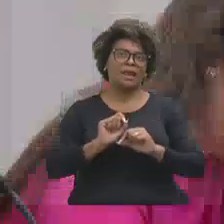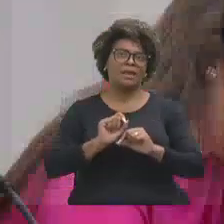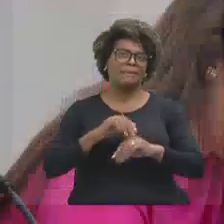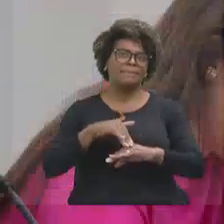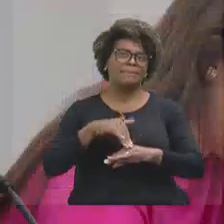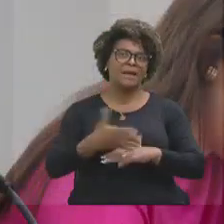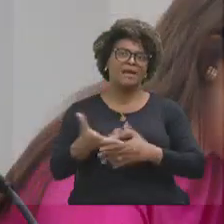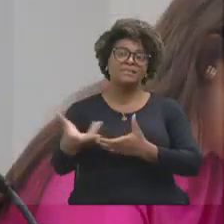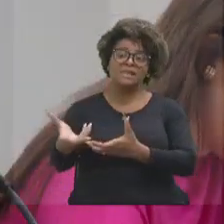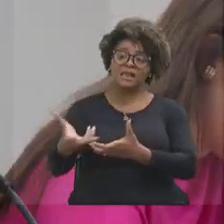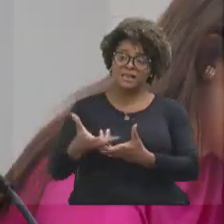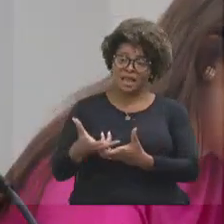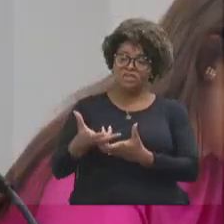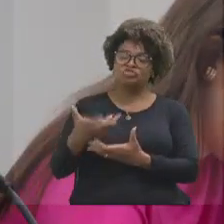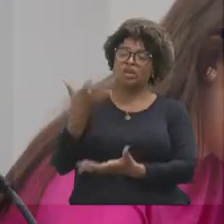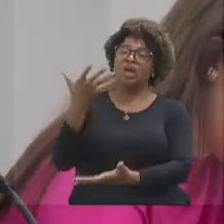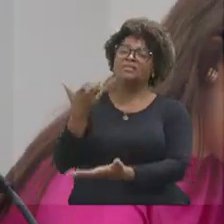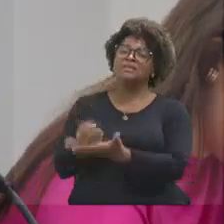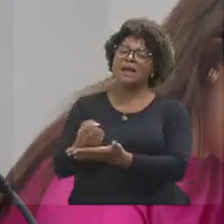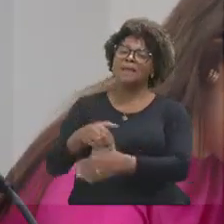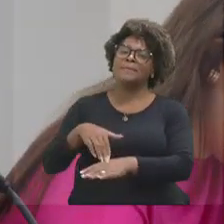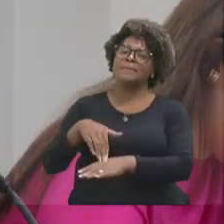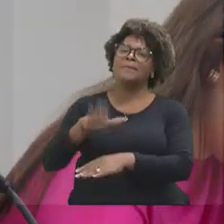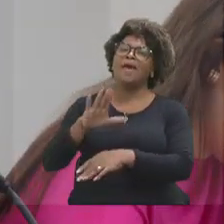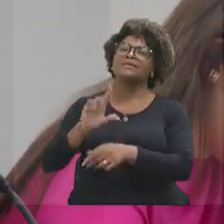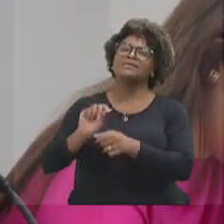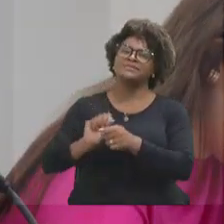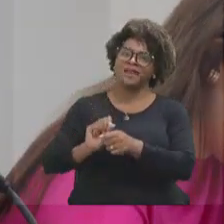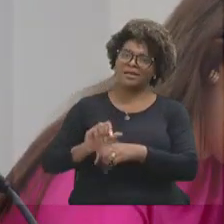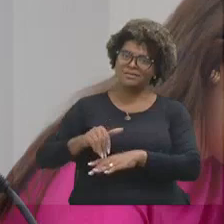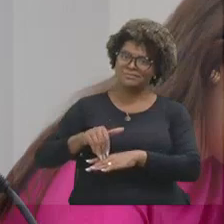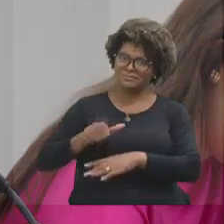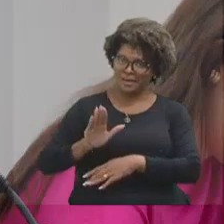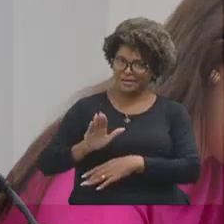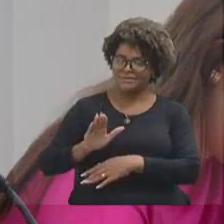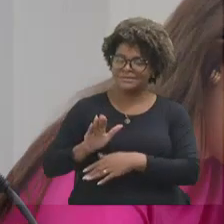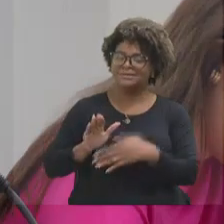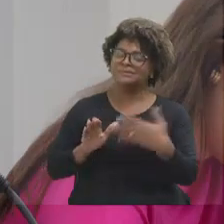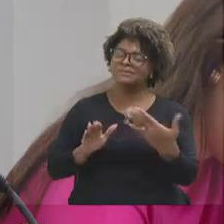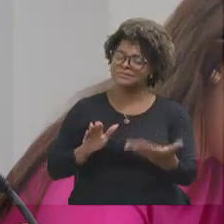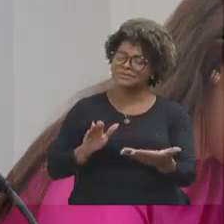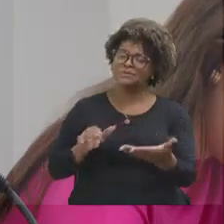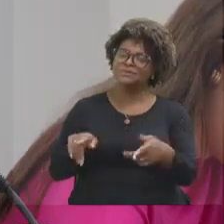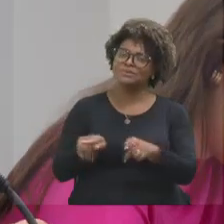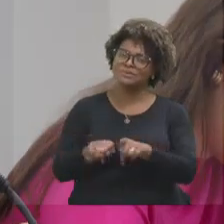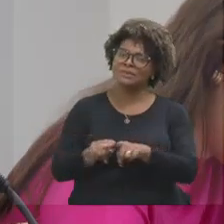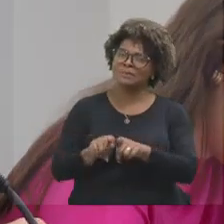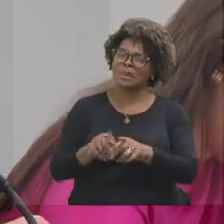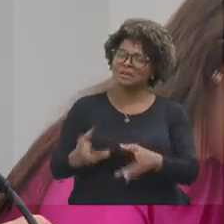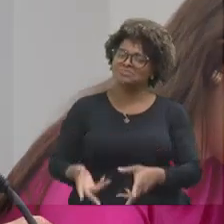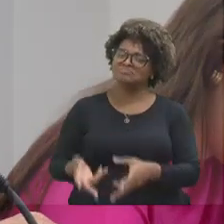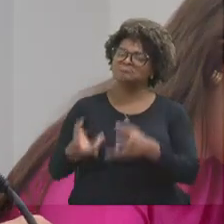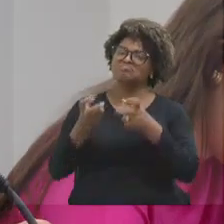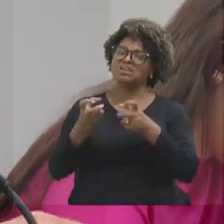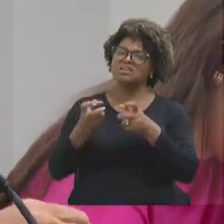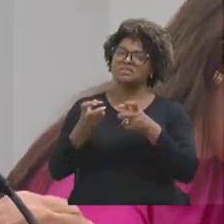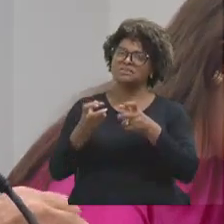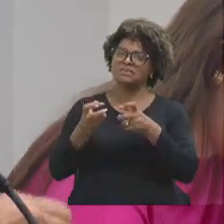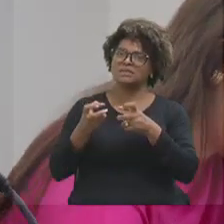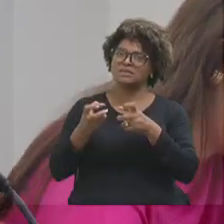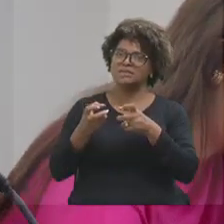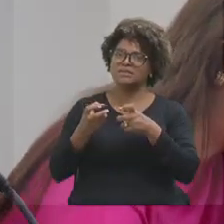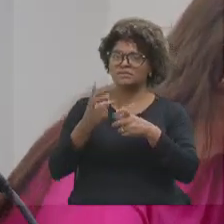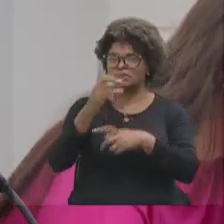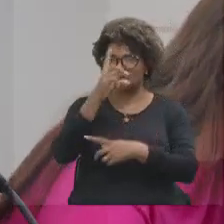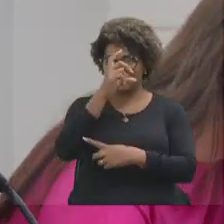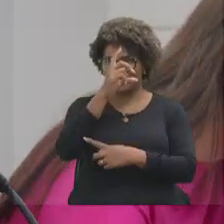mais opera mais e vai por aí diante Realmente isso tem sido notado aí os hospitais que